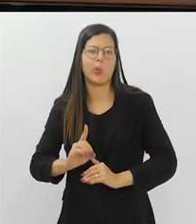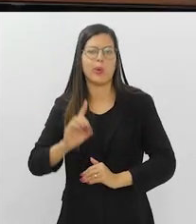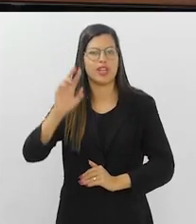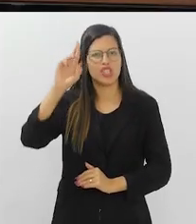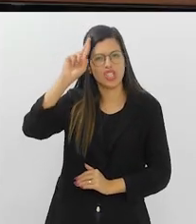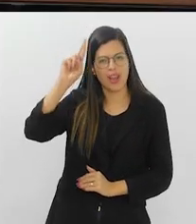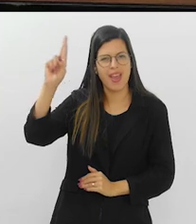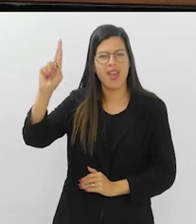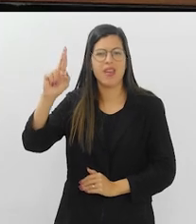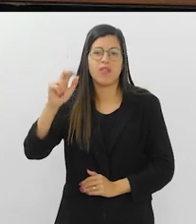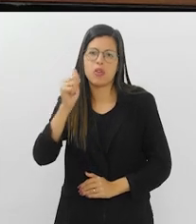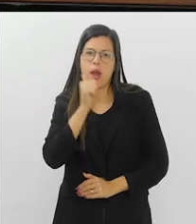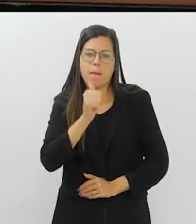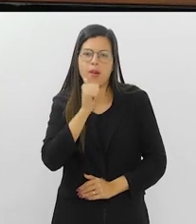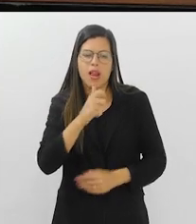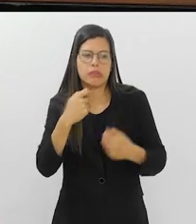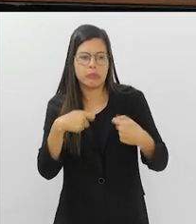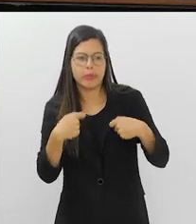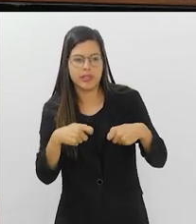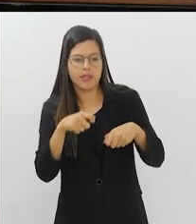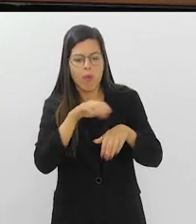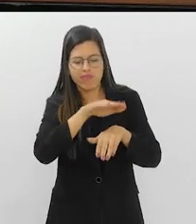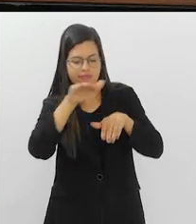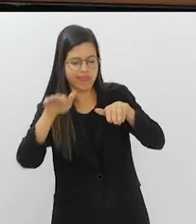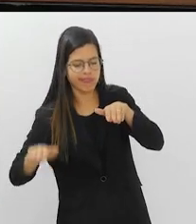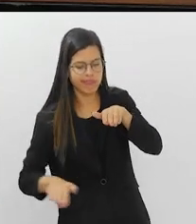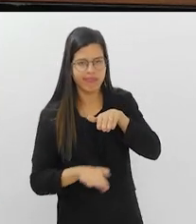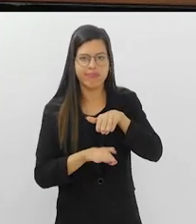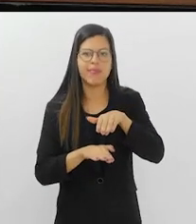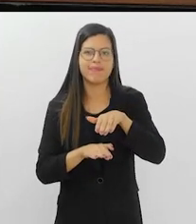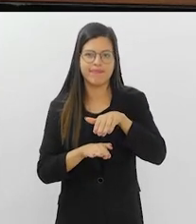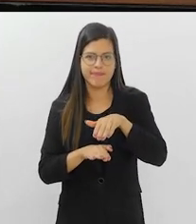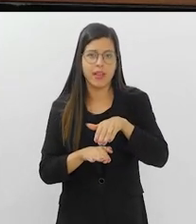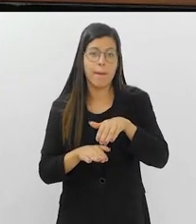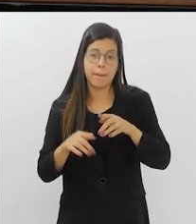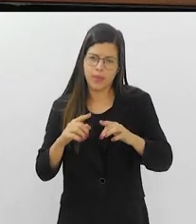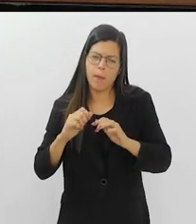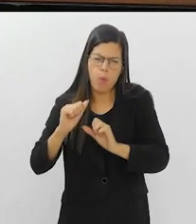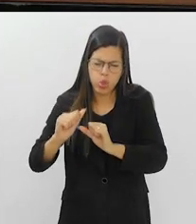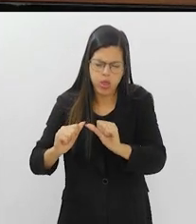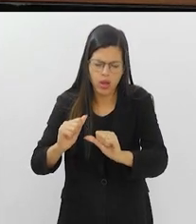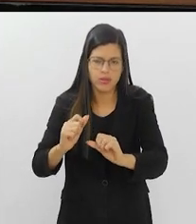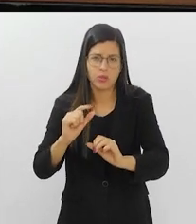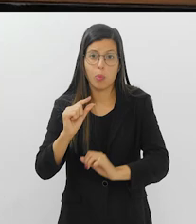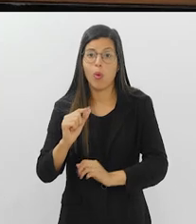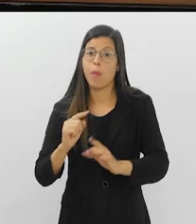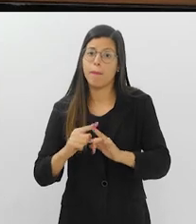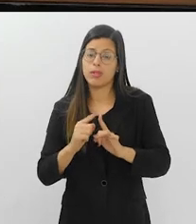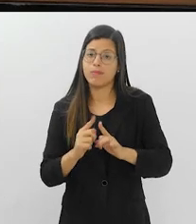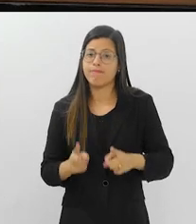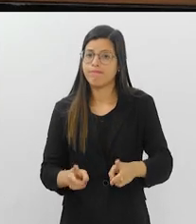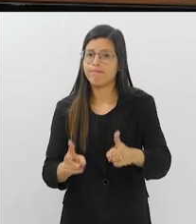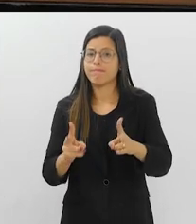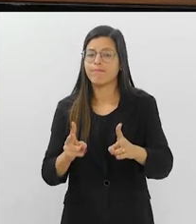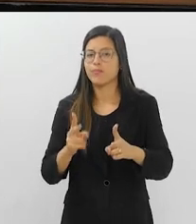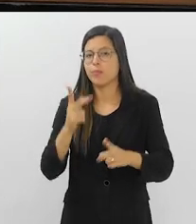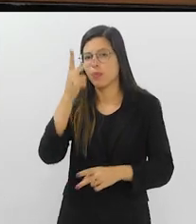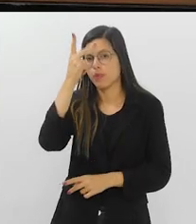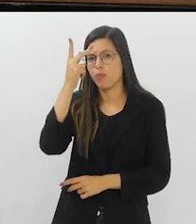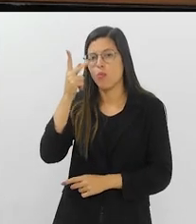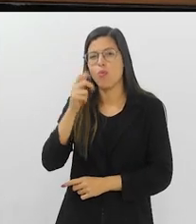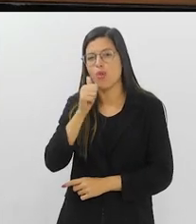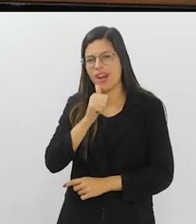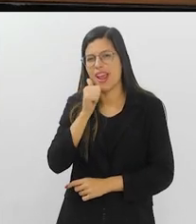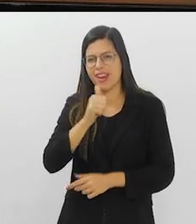as mulheres ainda em cargos de subordinação, apesar de ser uma tendência que está se modificando, mas a gente ainda tem um público